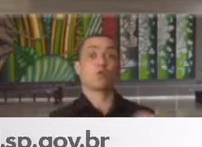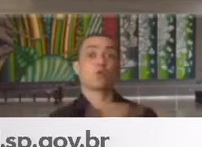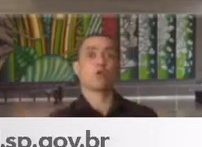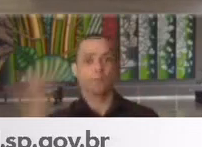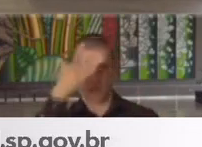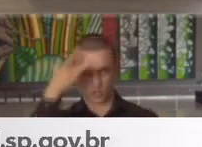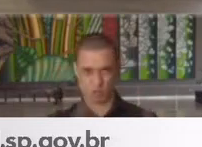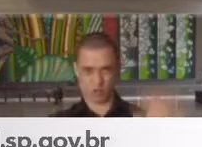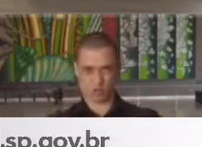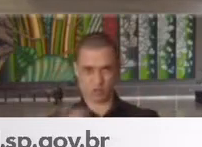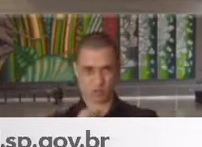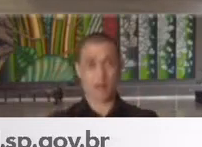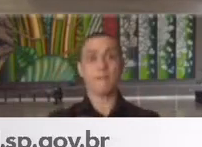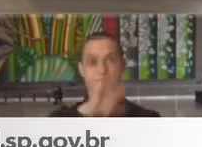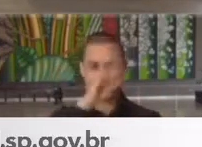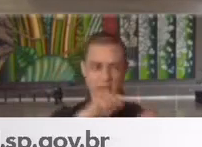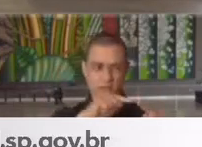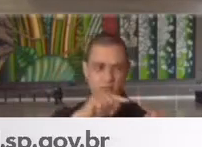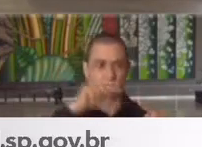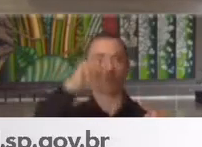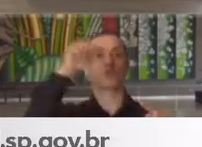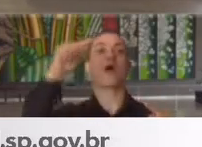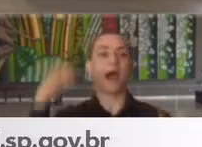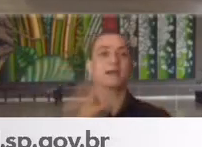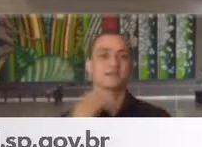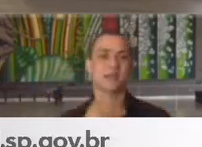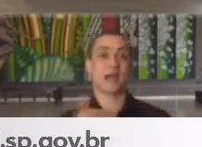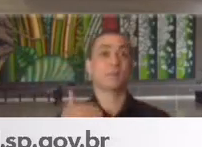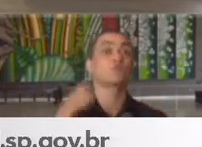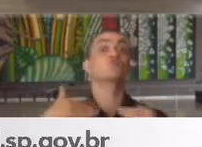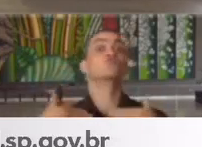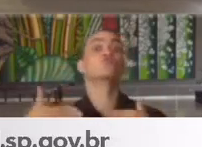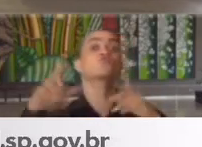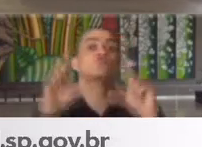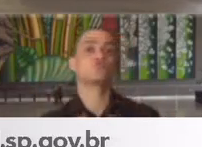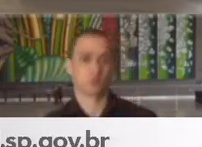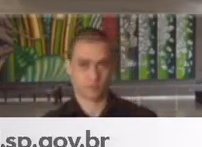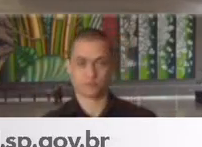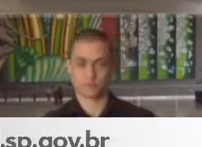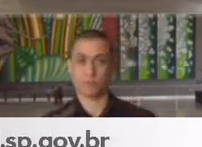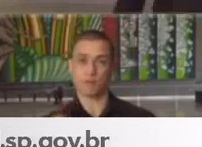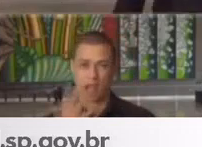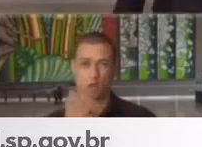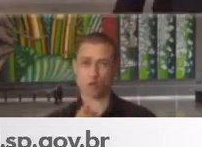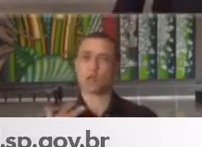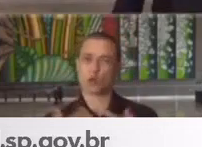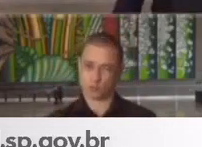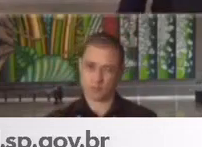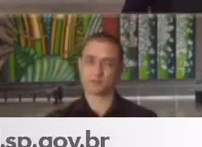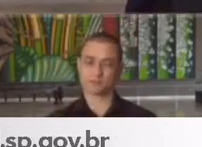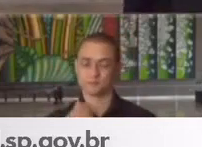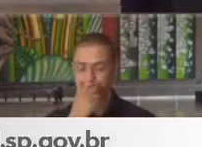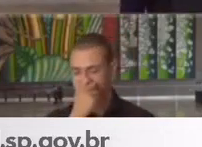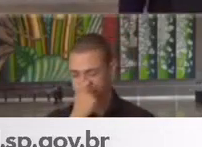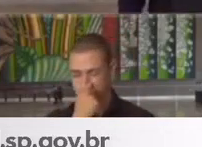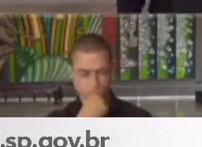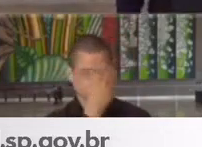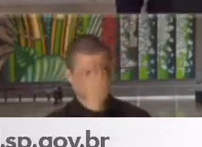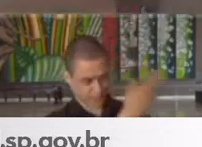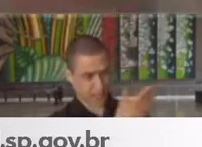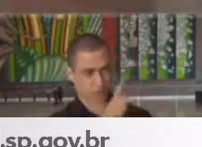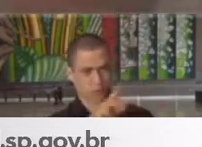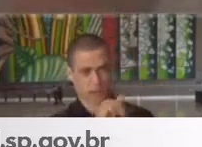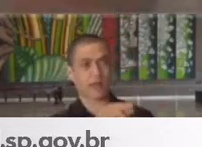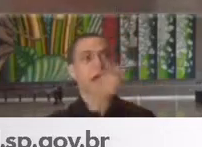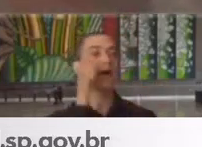de casos suficiente para estabelecer este cálculo, que é um cálculo extremamente complexo. Obrigado, secretário. Obrigada, Silvia